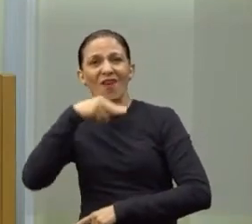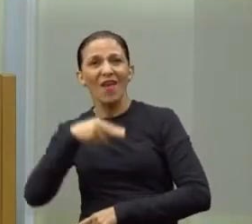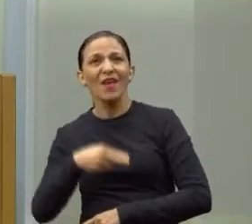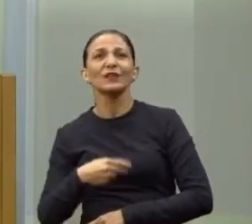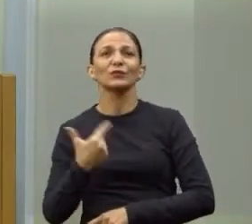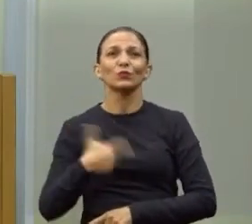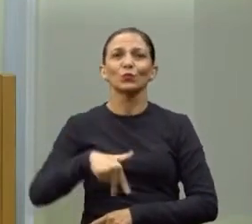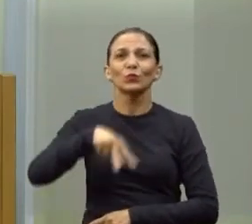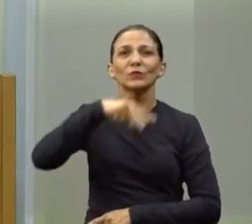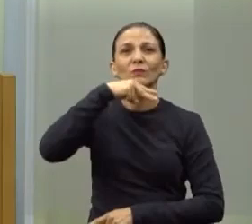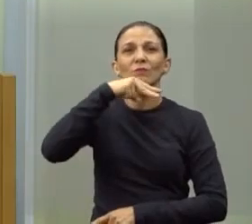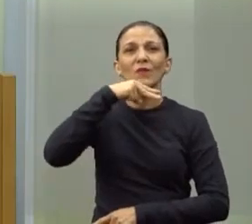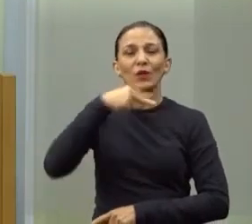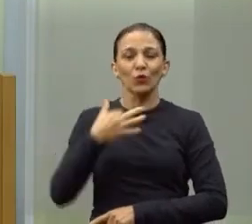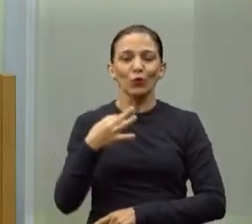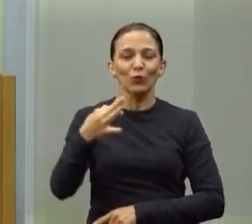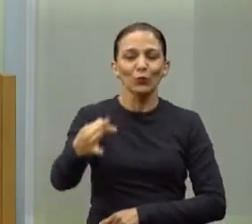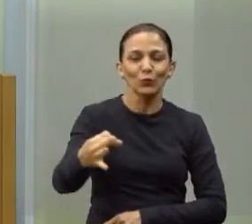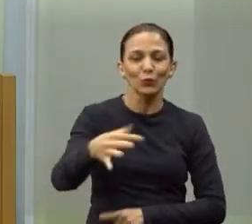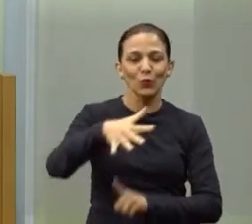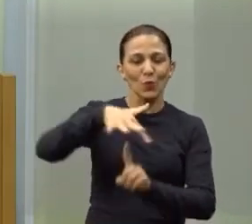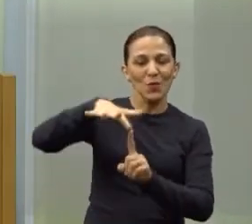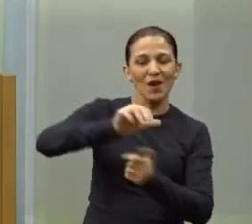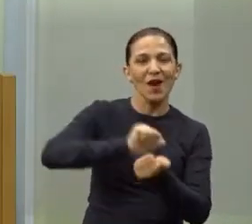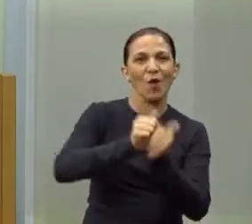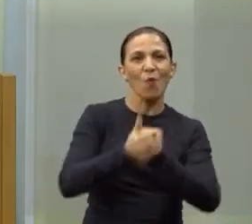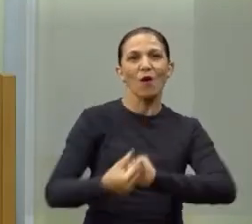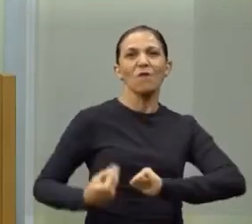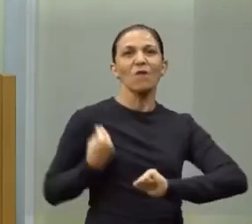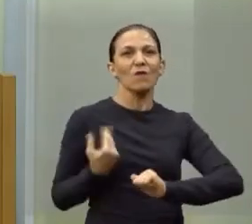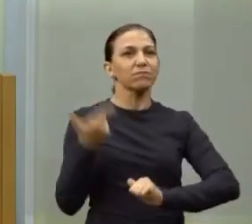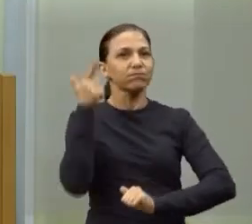ambiente adequado para viverem no futuro.